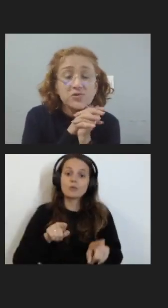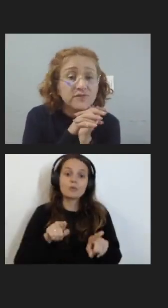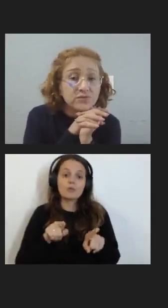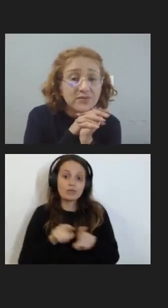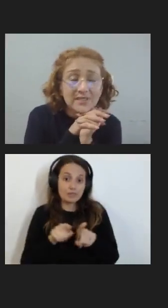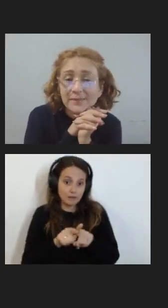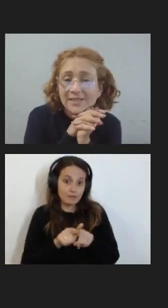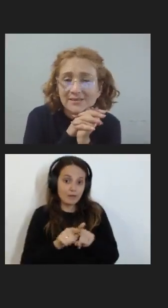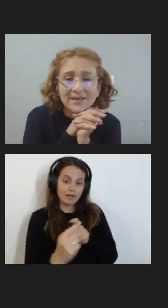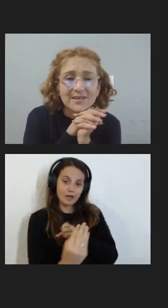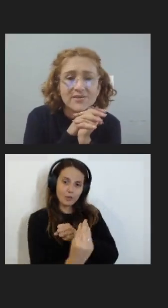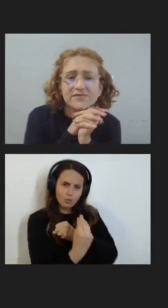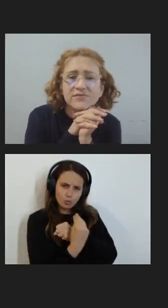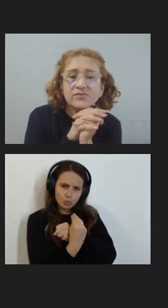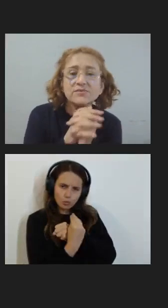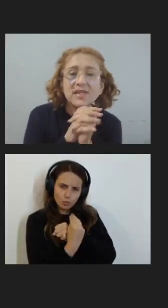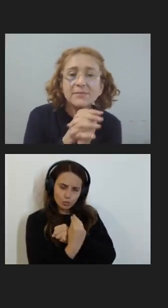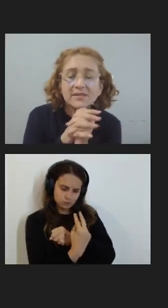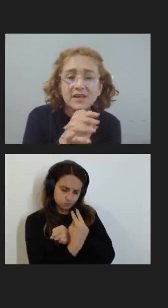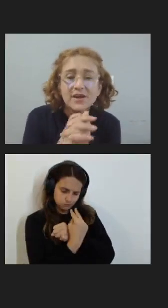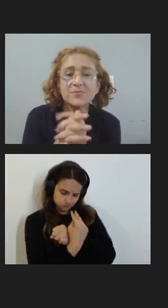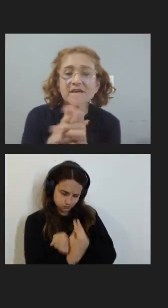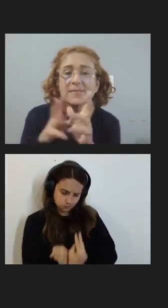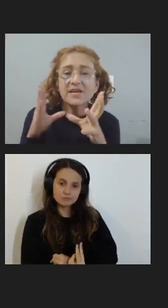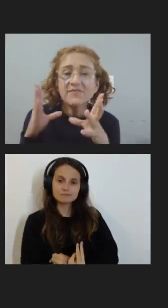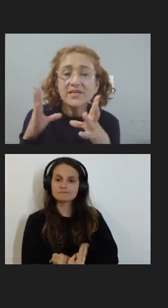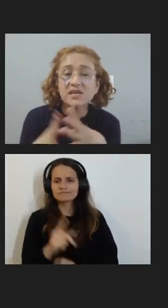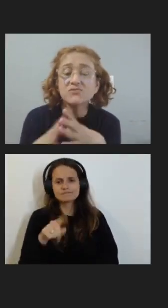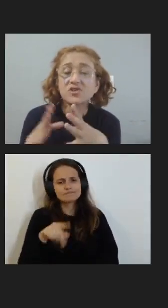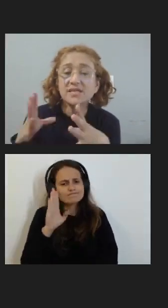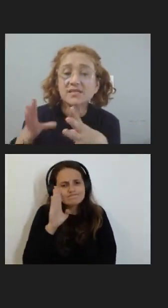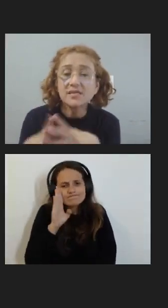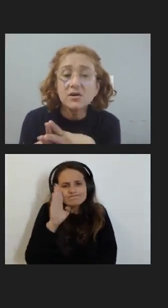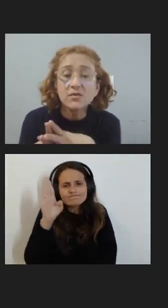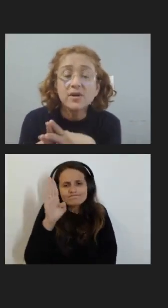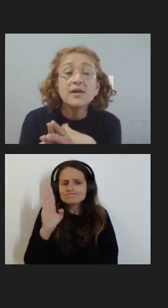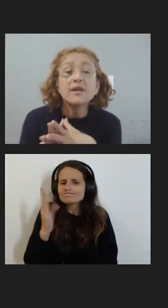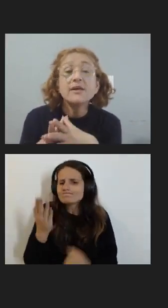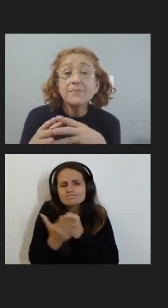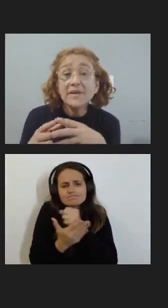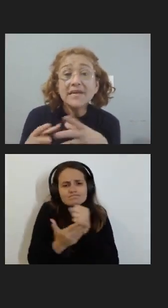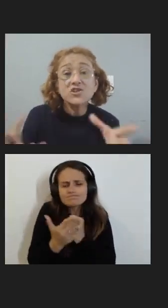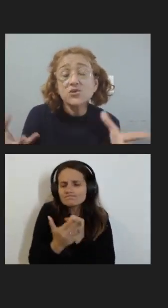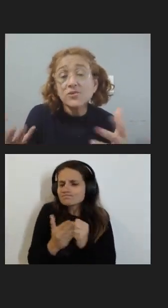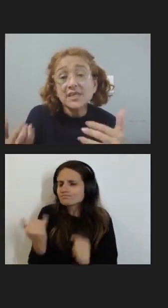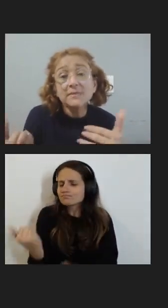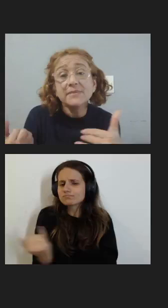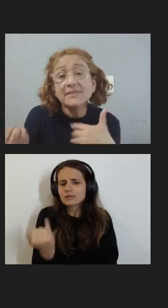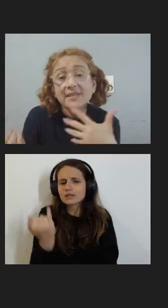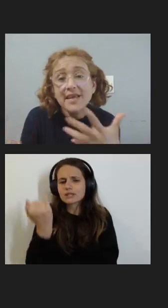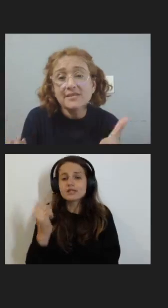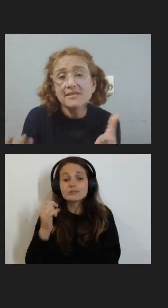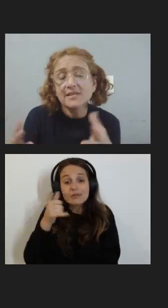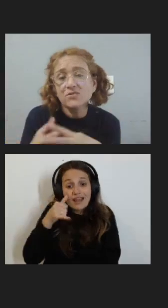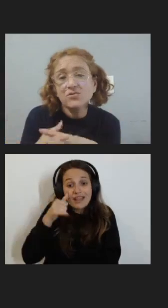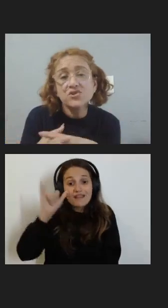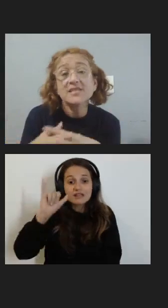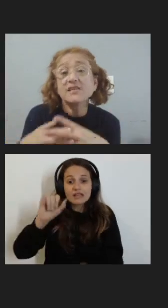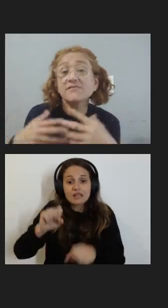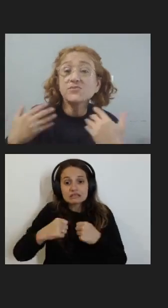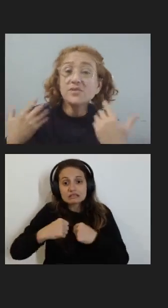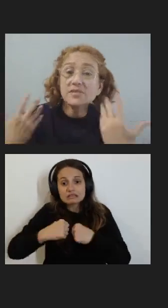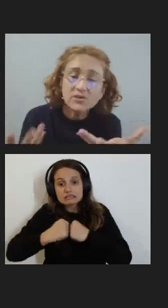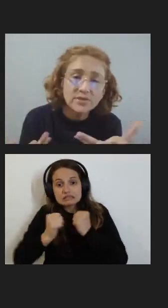atitudes fundamentais, fundamentais para a prevenção de lesão e para que a gente consiga manter essa saúde,